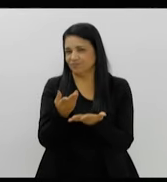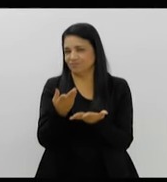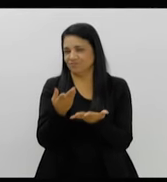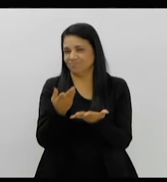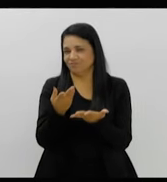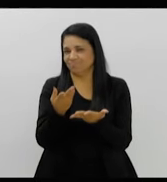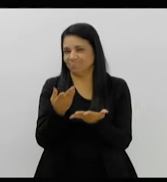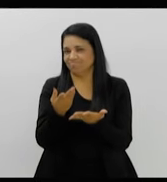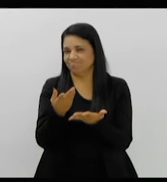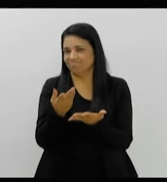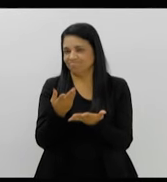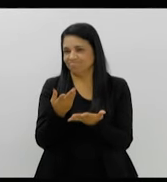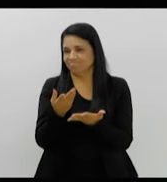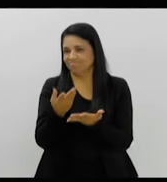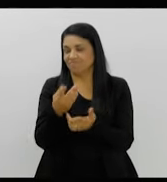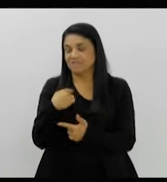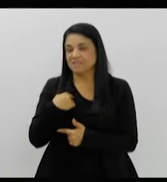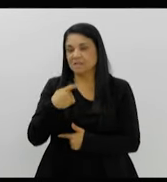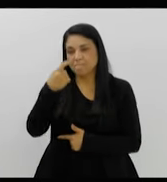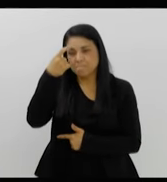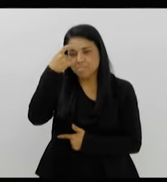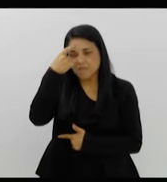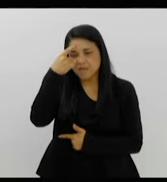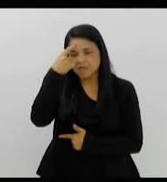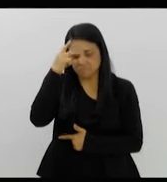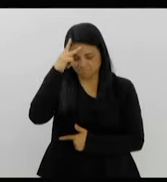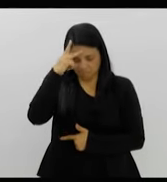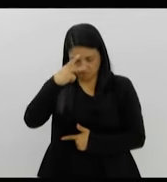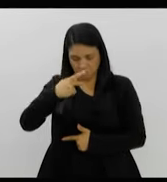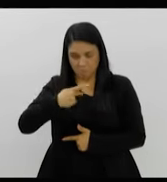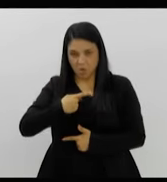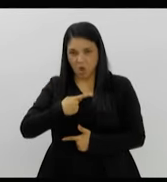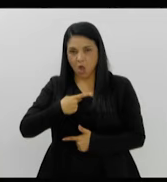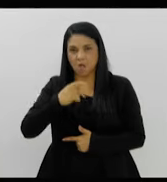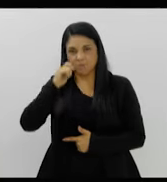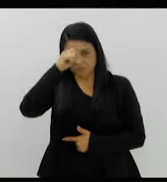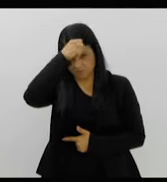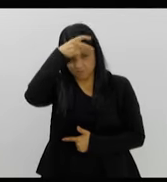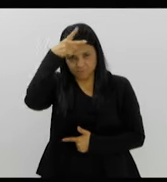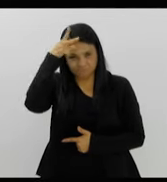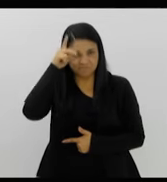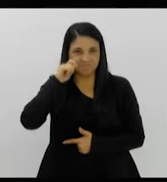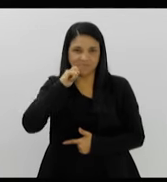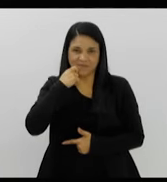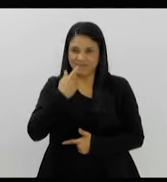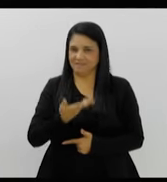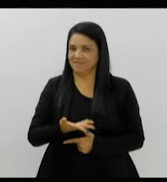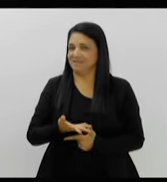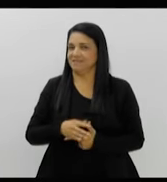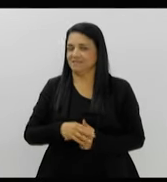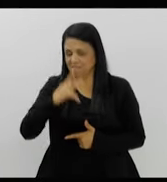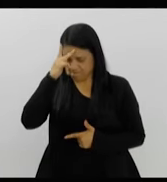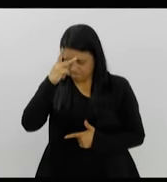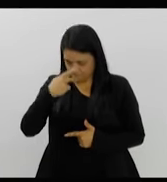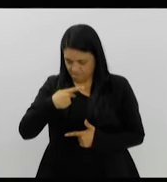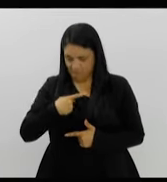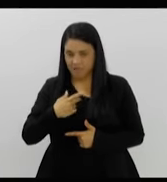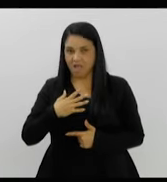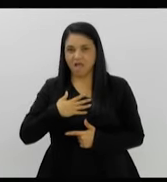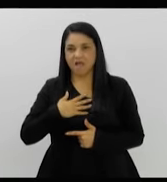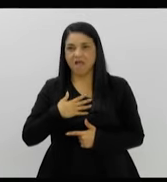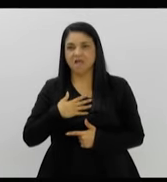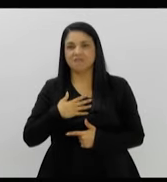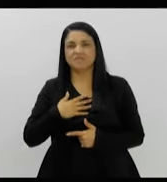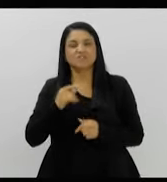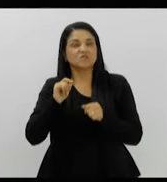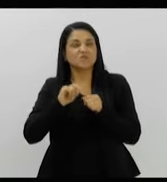mesquinhos Você só pensa em você e no seu grupo Eduardo paaz é por isso que você não fez